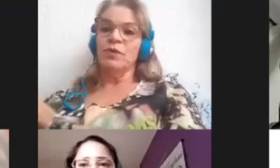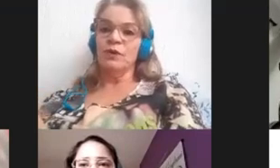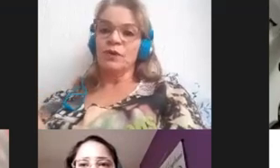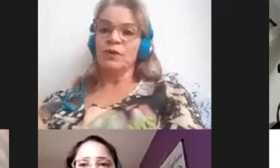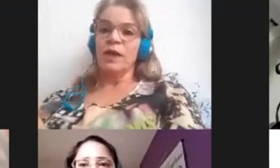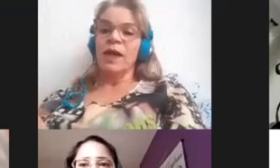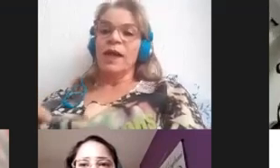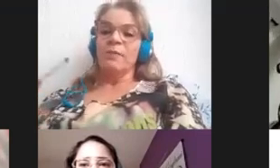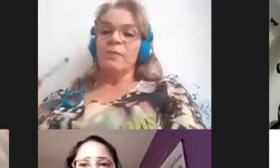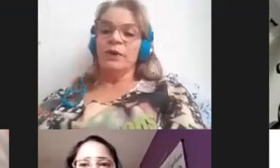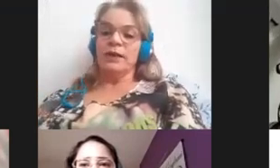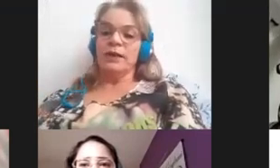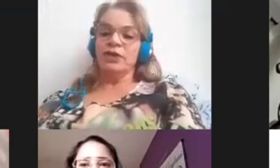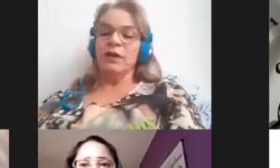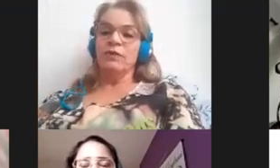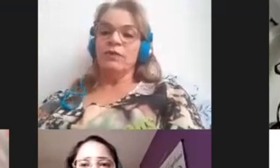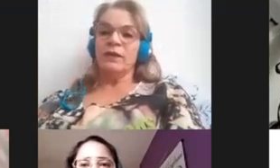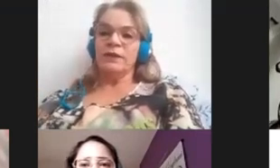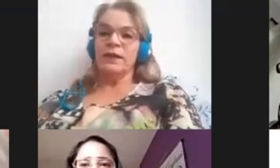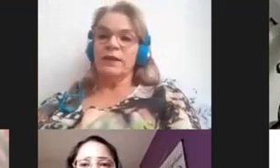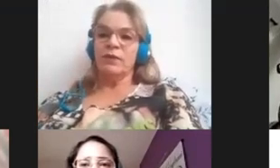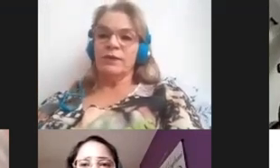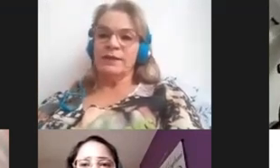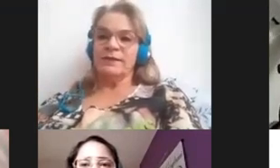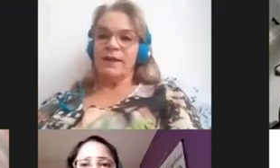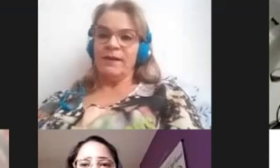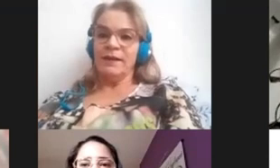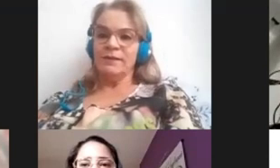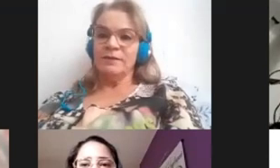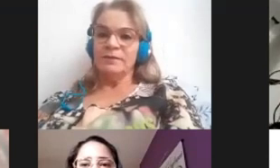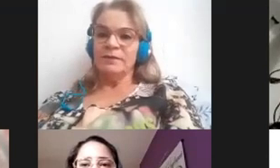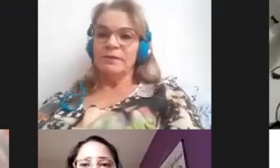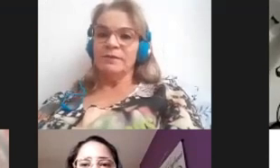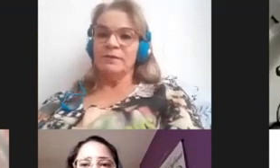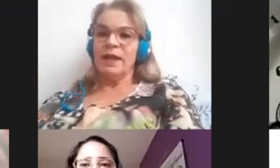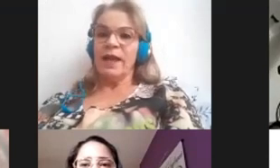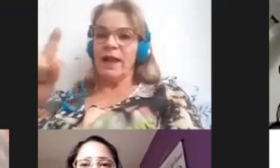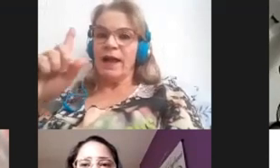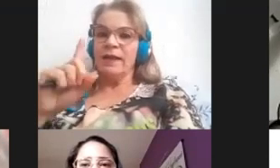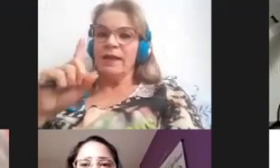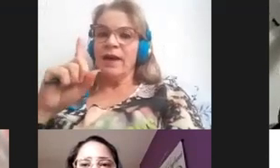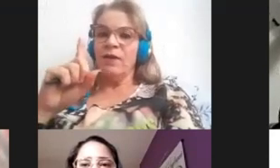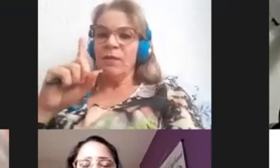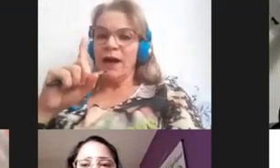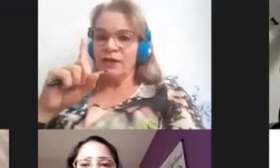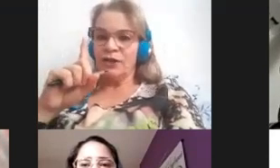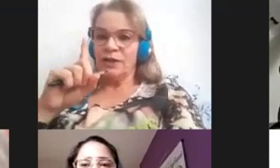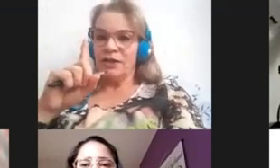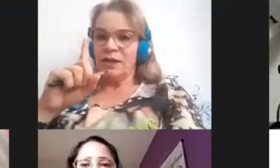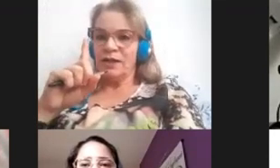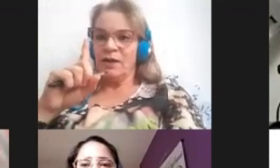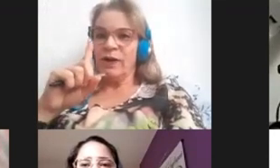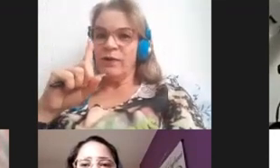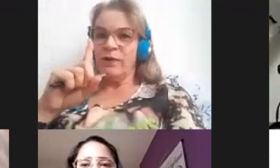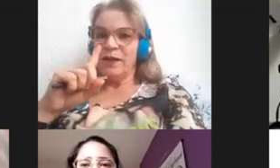do curso, porque tinha um que era 88,70, né? Aí é o MAD,